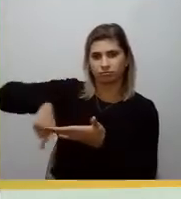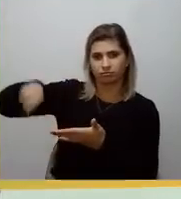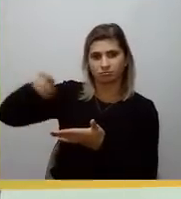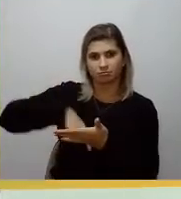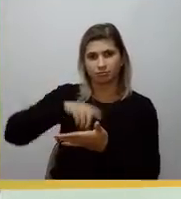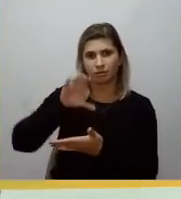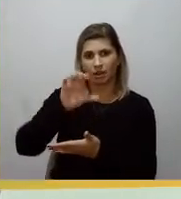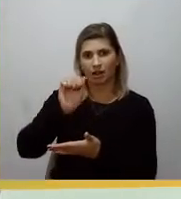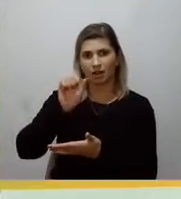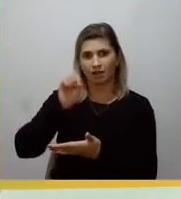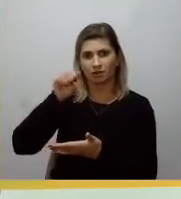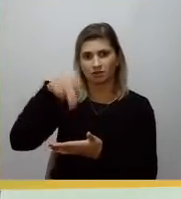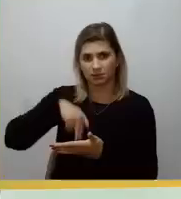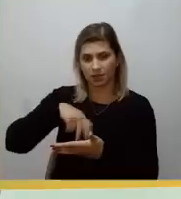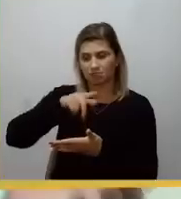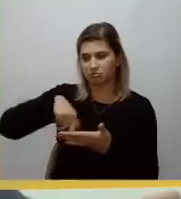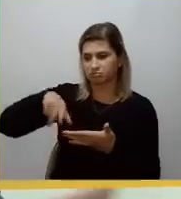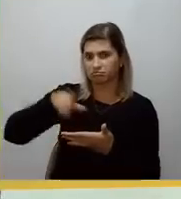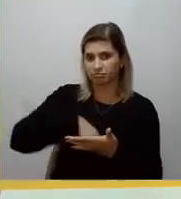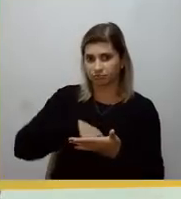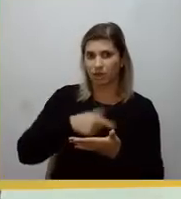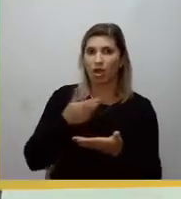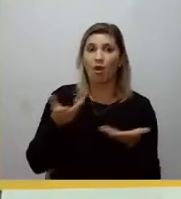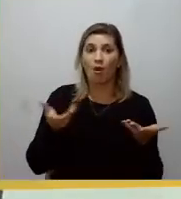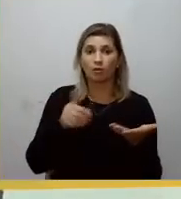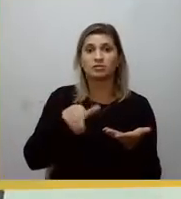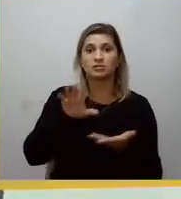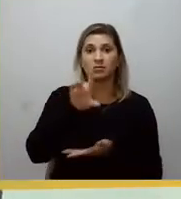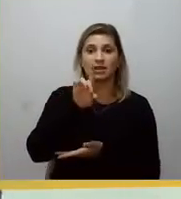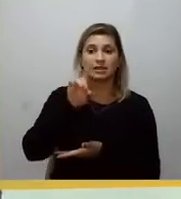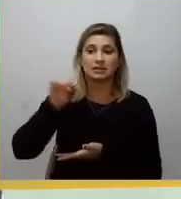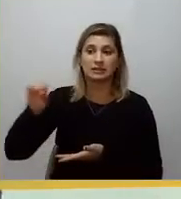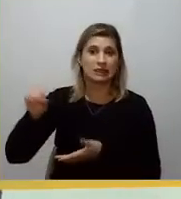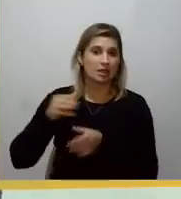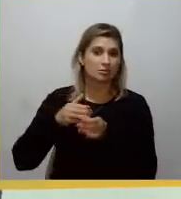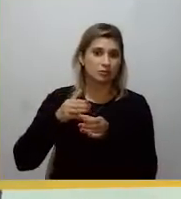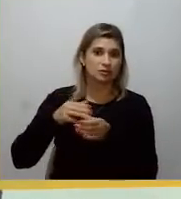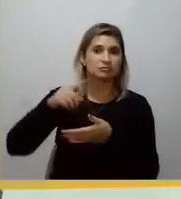mais de 100 já romperam e municipalizaram. Então, nesta